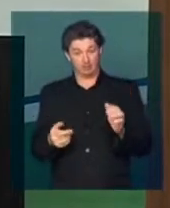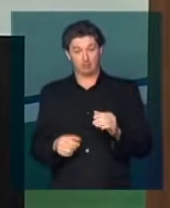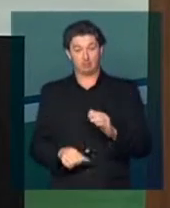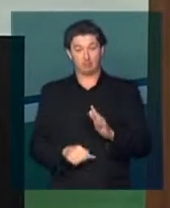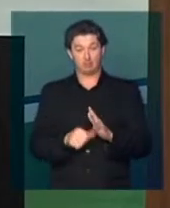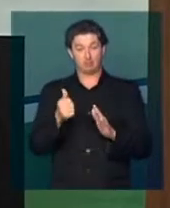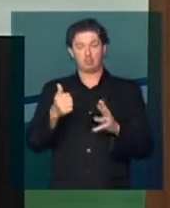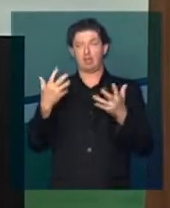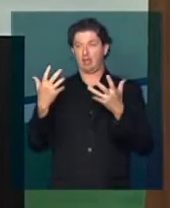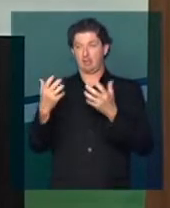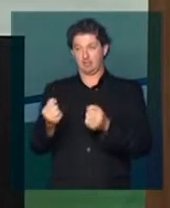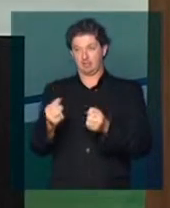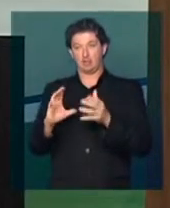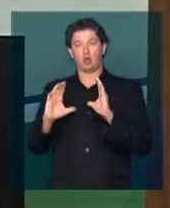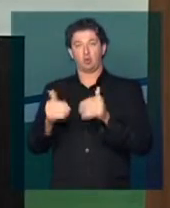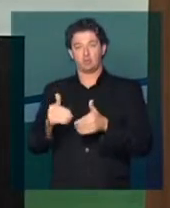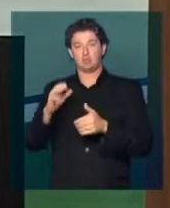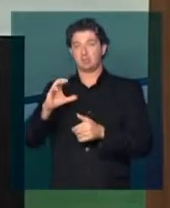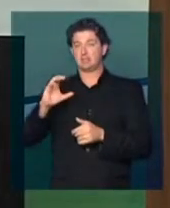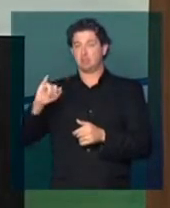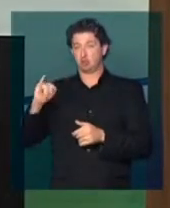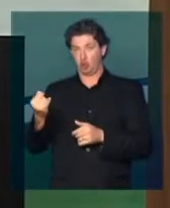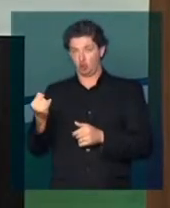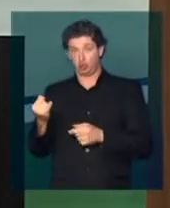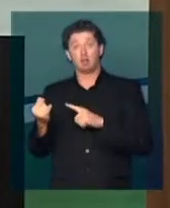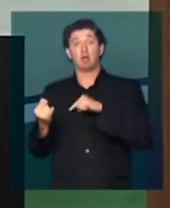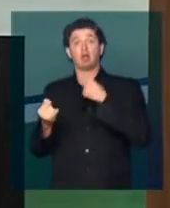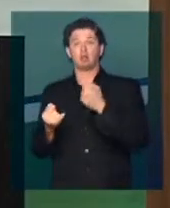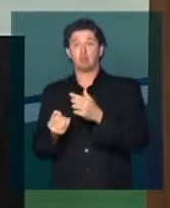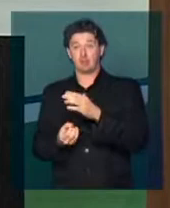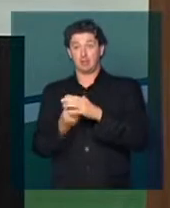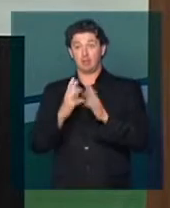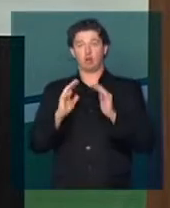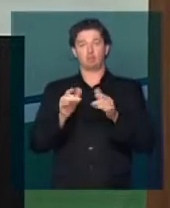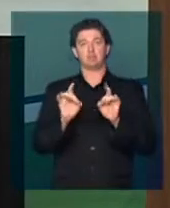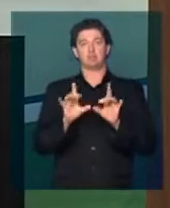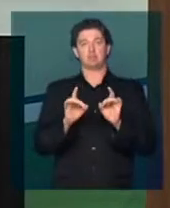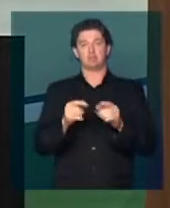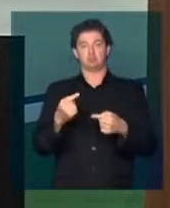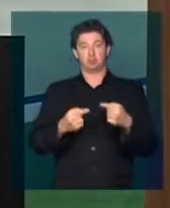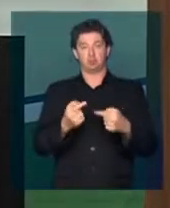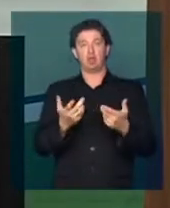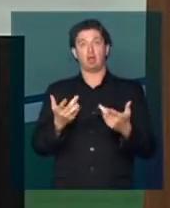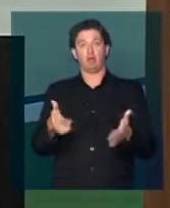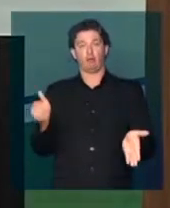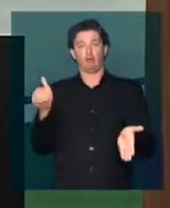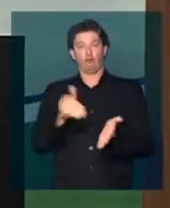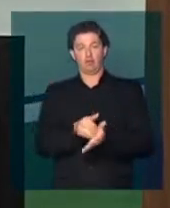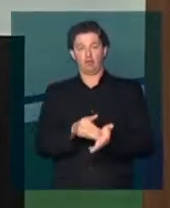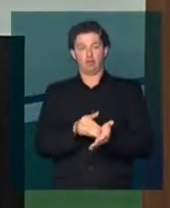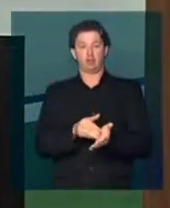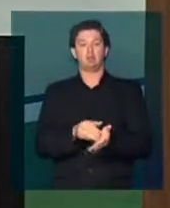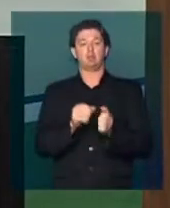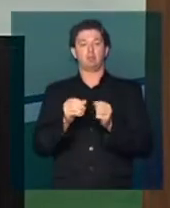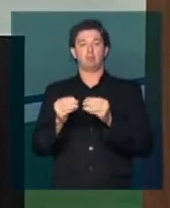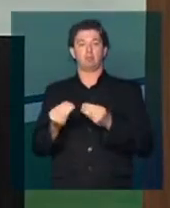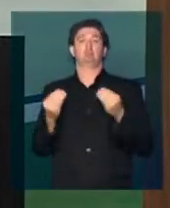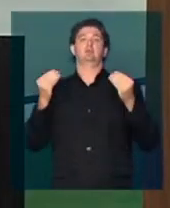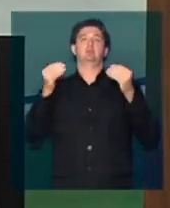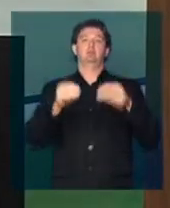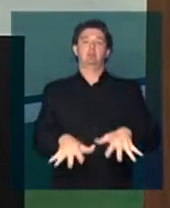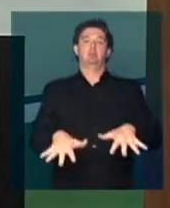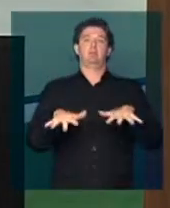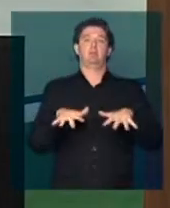que dar admissibilidade na Comissão de Constituição e Justiça, depois se cria a Comissão Especial, e ela, ao fim da Comissão Especial, com seu parecer,